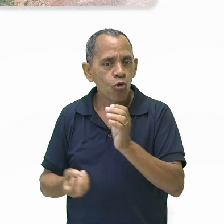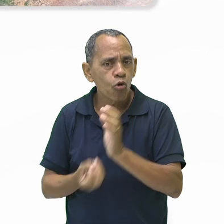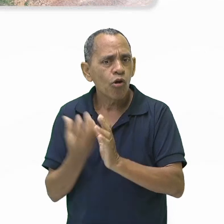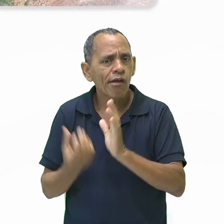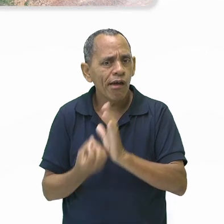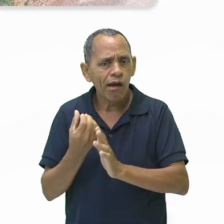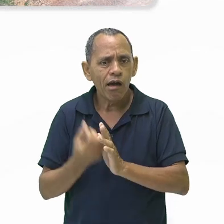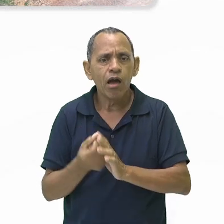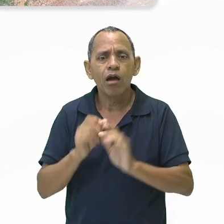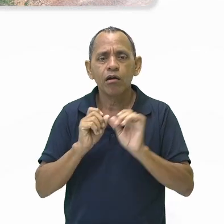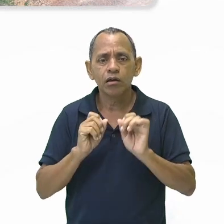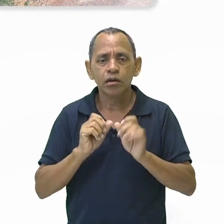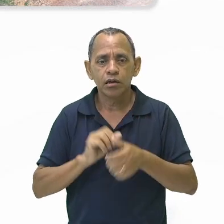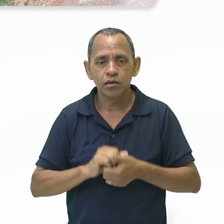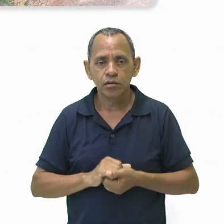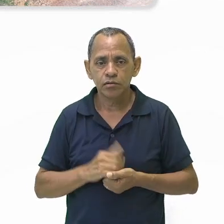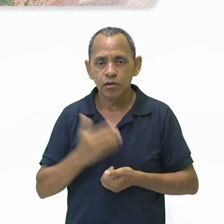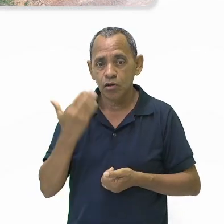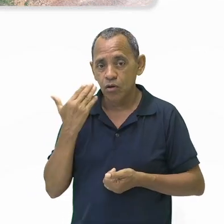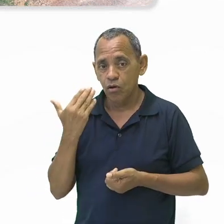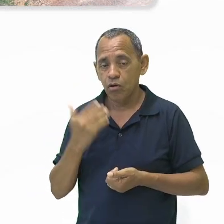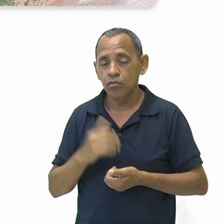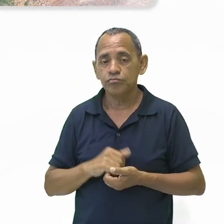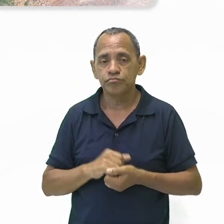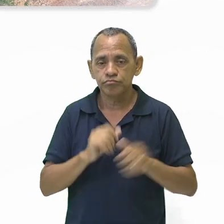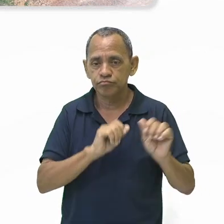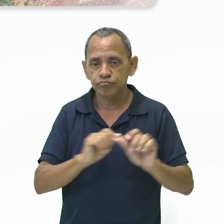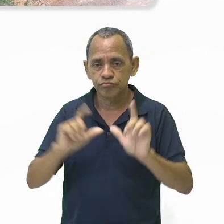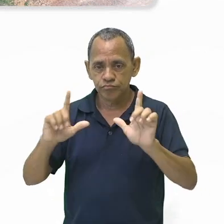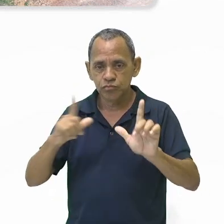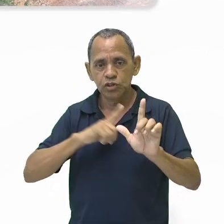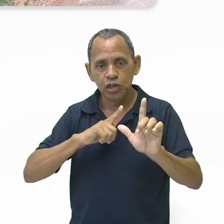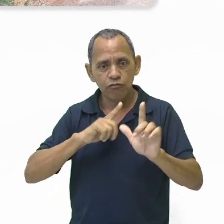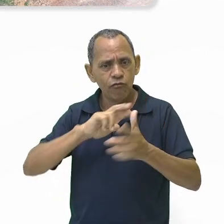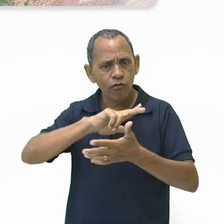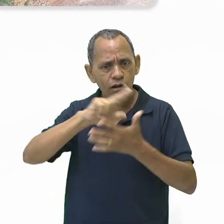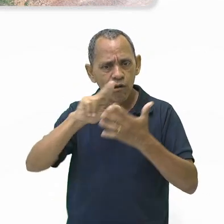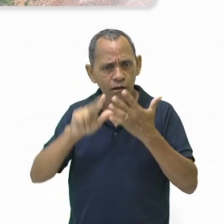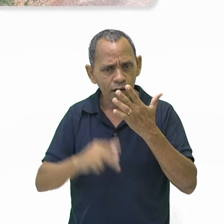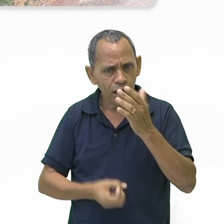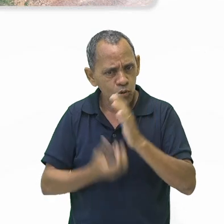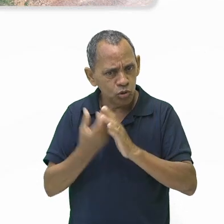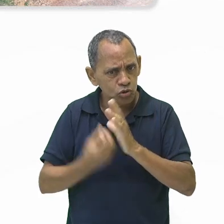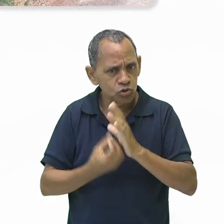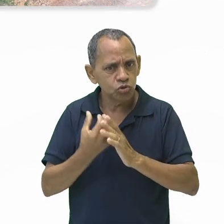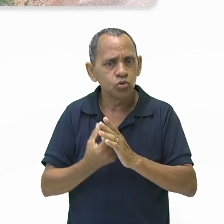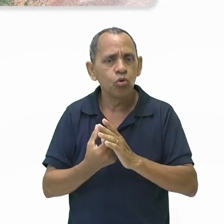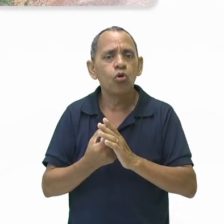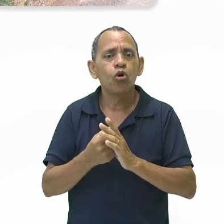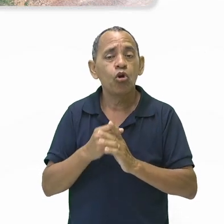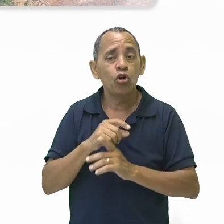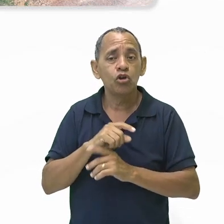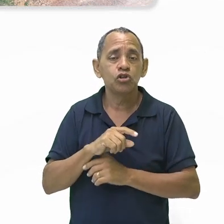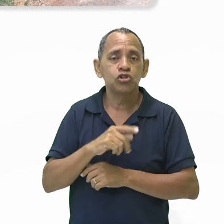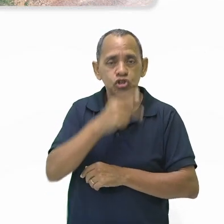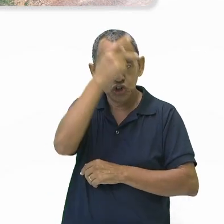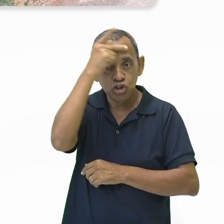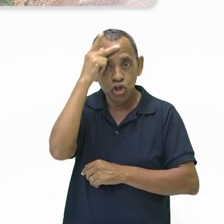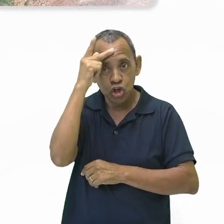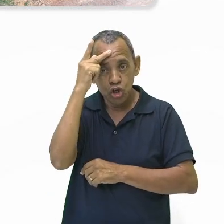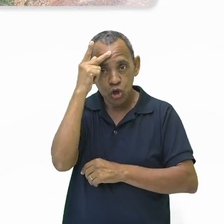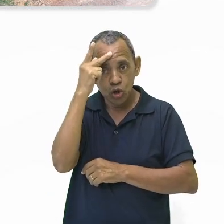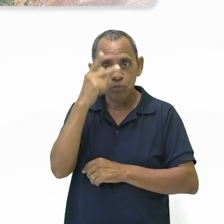tela, ele tem muitas produções que são muito bem vistas lá fora e bem consumidas lá